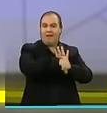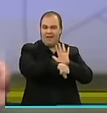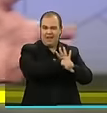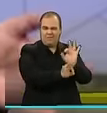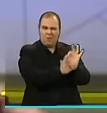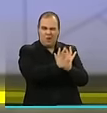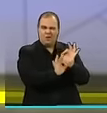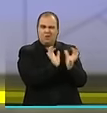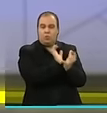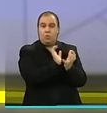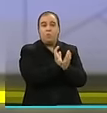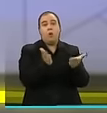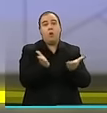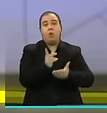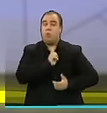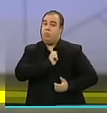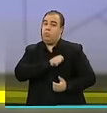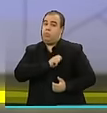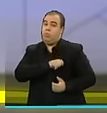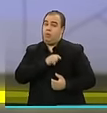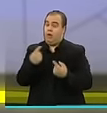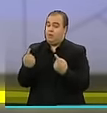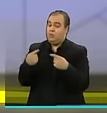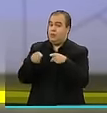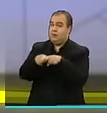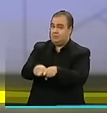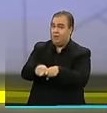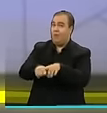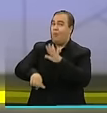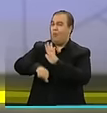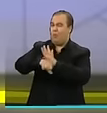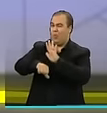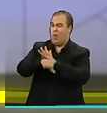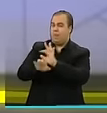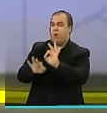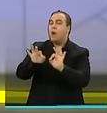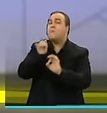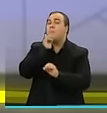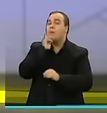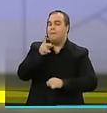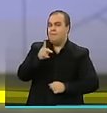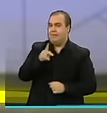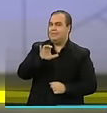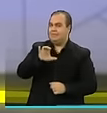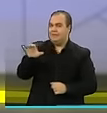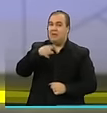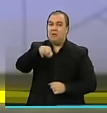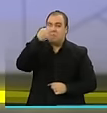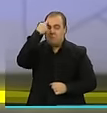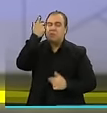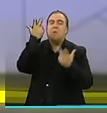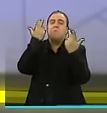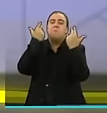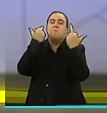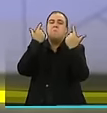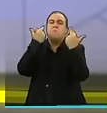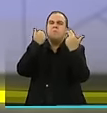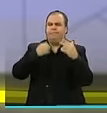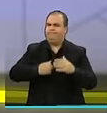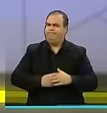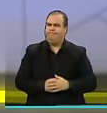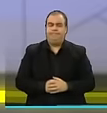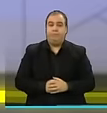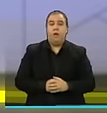secretário, foi gestor, apresentou projeto de lei. Não fez porra nenhuma. Combateu o crime onde? Você se aproveitava do crime para ganhar audiência. Sem crime